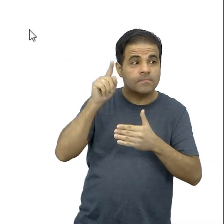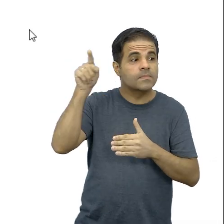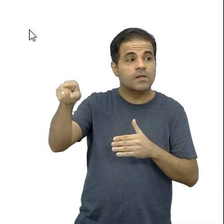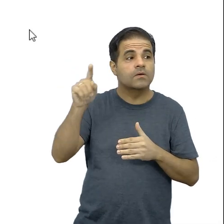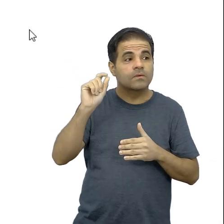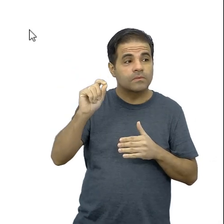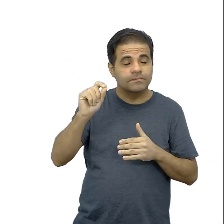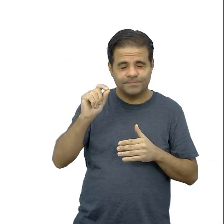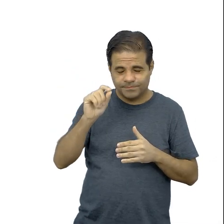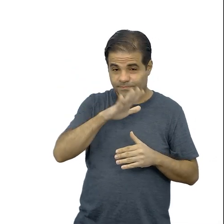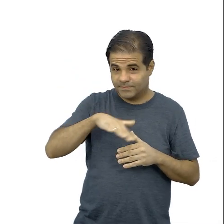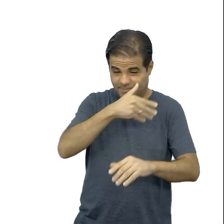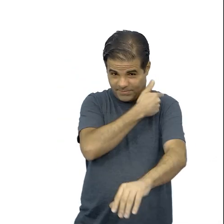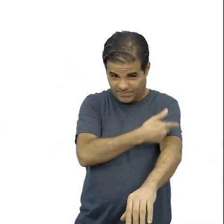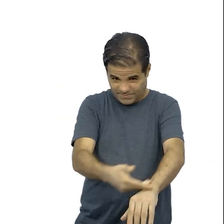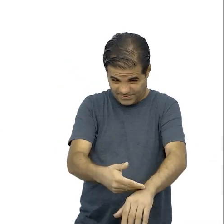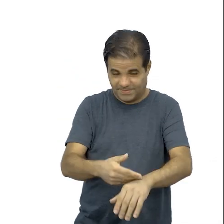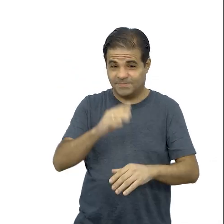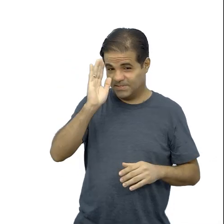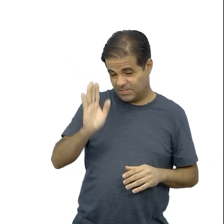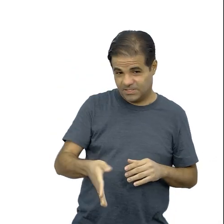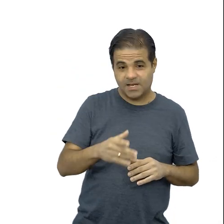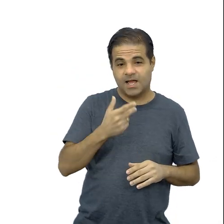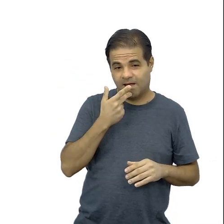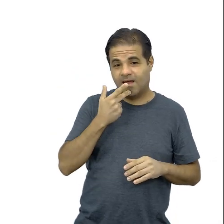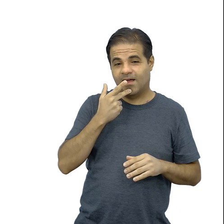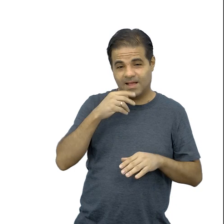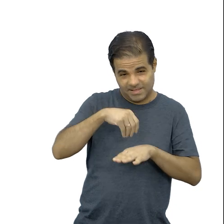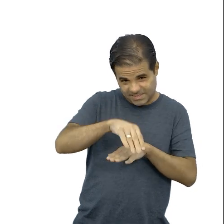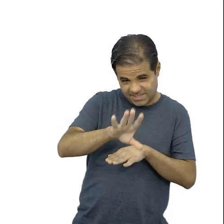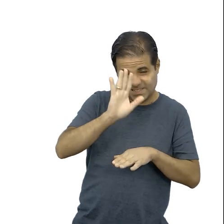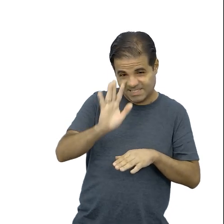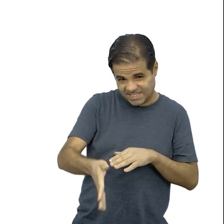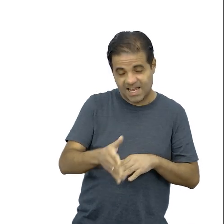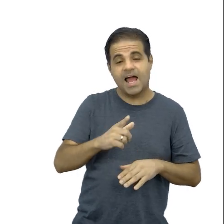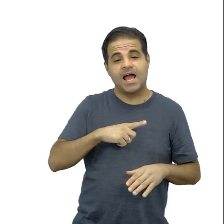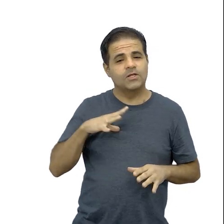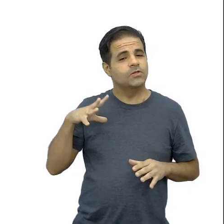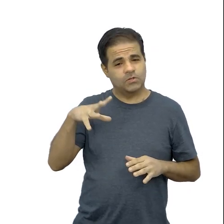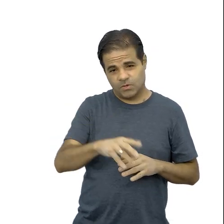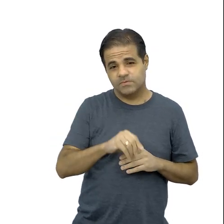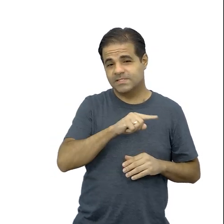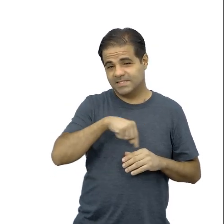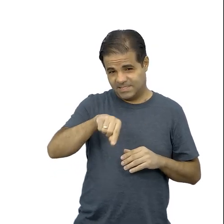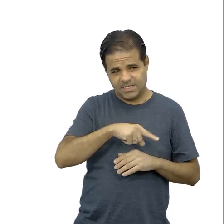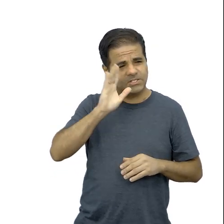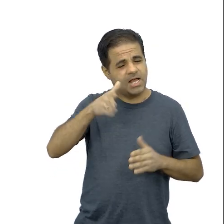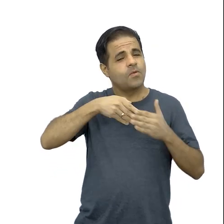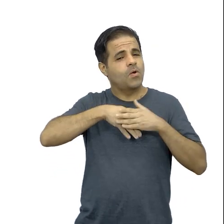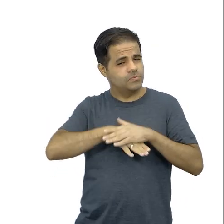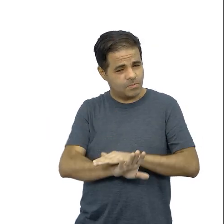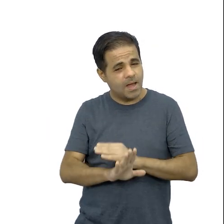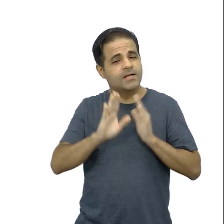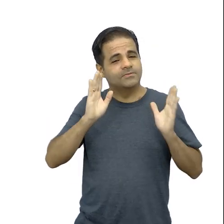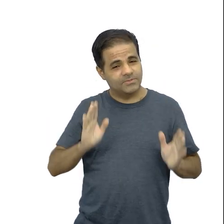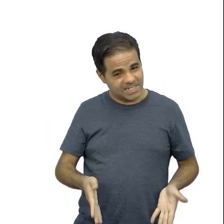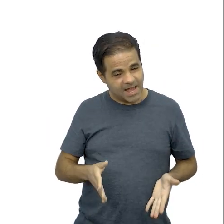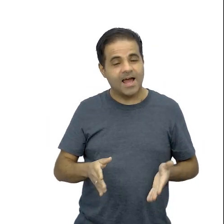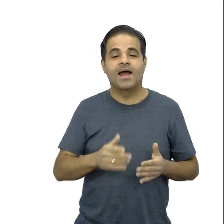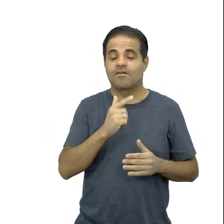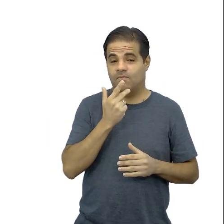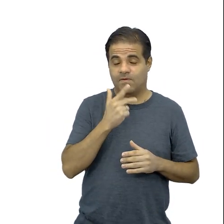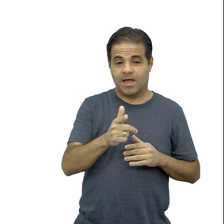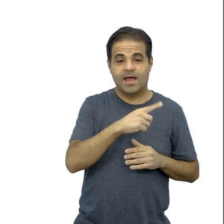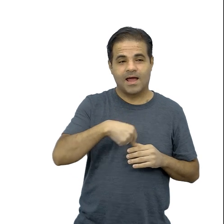aqui, como de costume, como já de hábito, é de praxe, né? Todos vocês já estão acostumados, mas como eu também